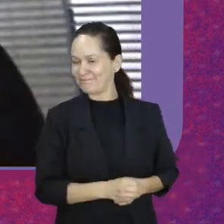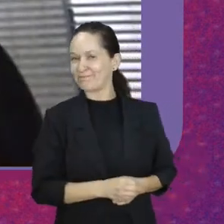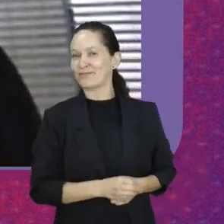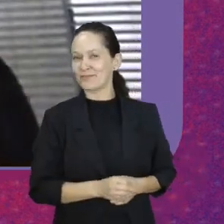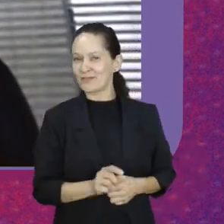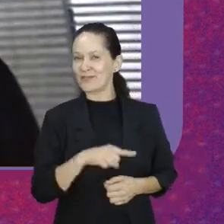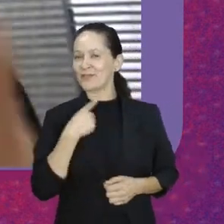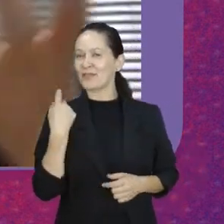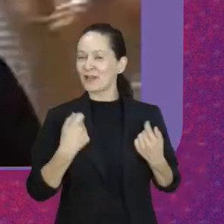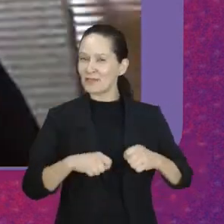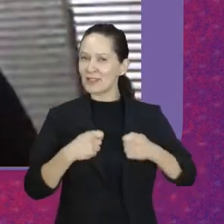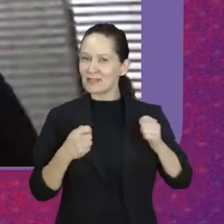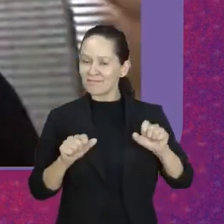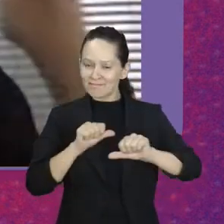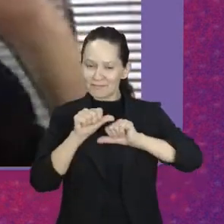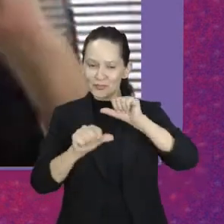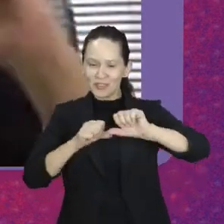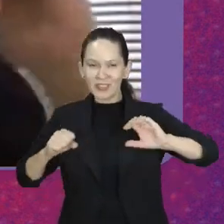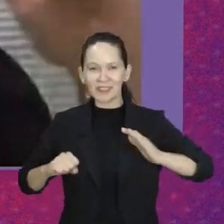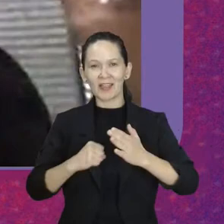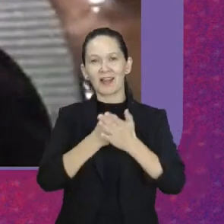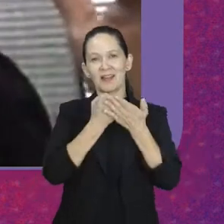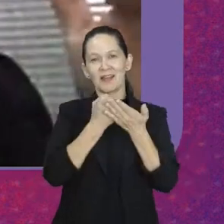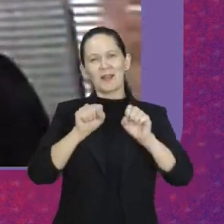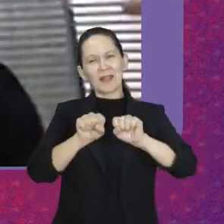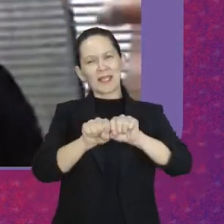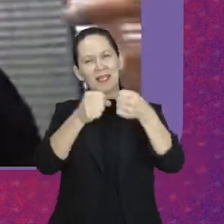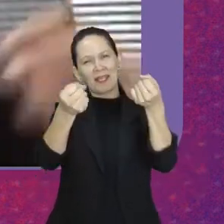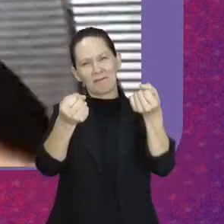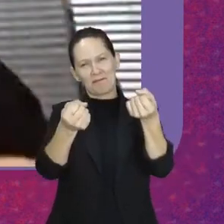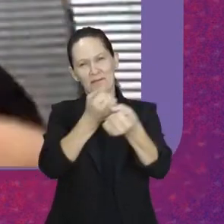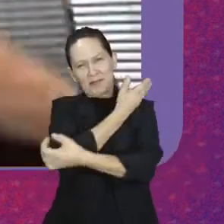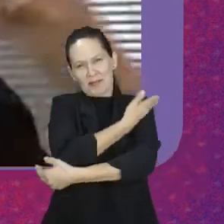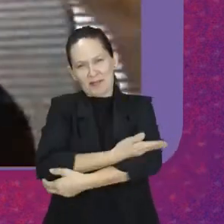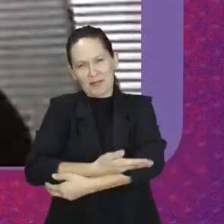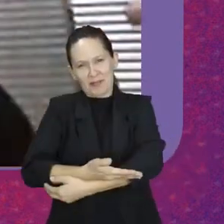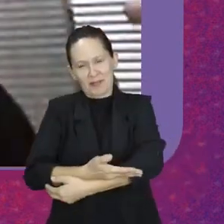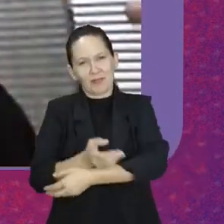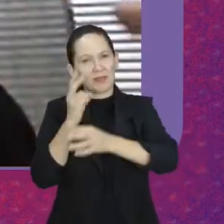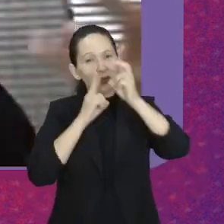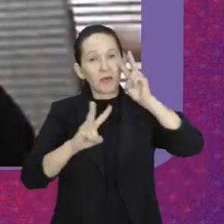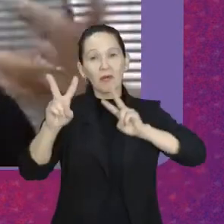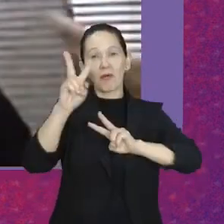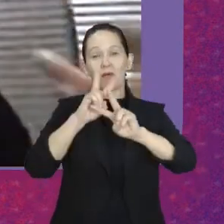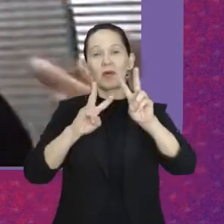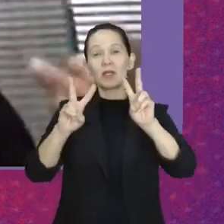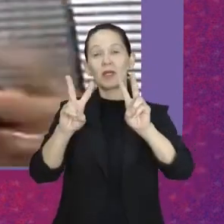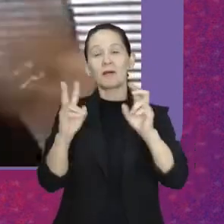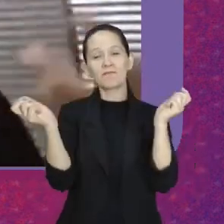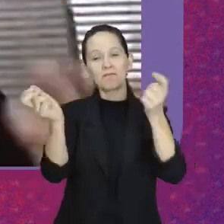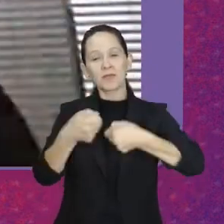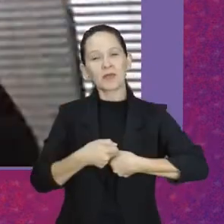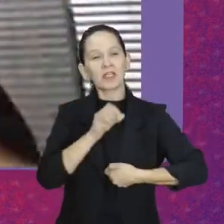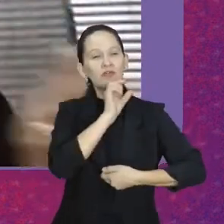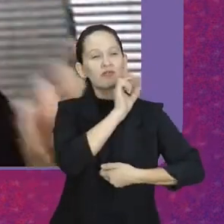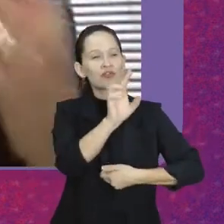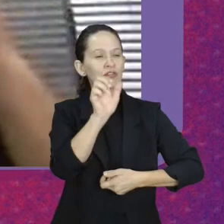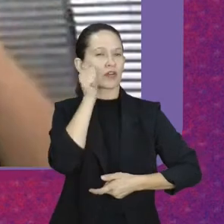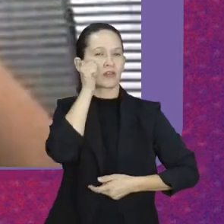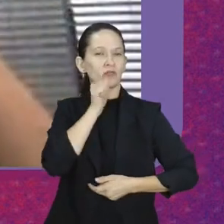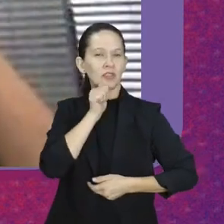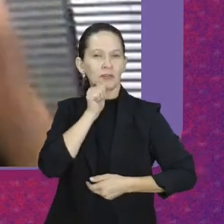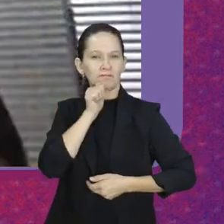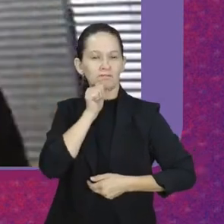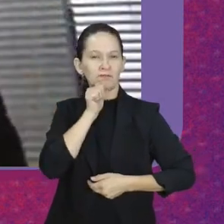nós precisamos de uma ruptura muito grande com esse olhar para, né, as competências da mulher para